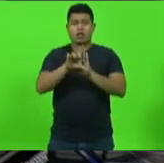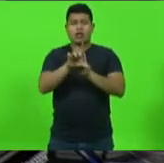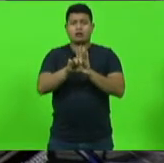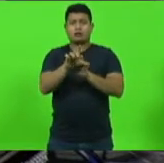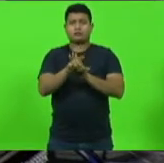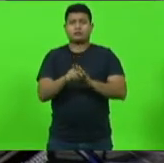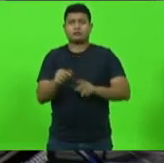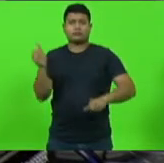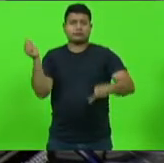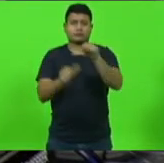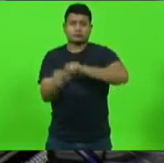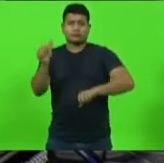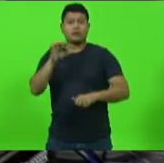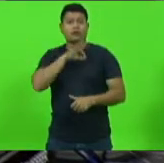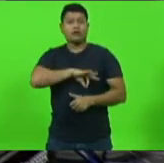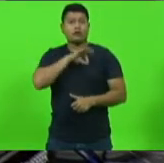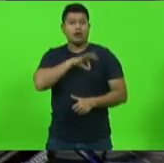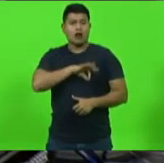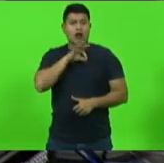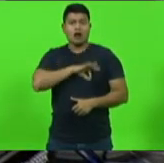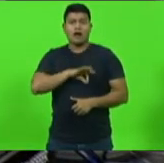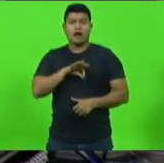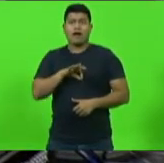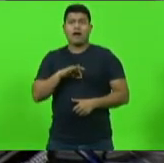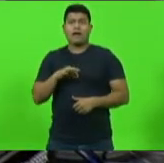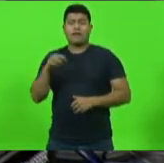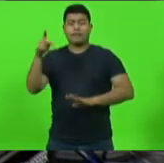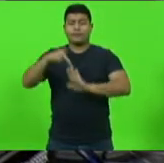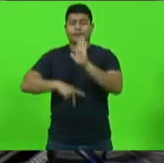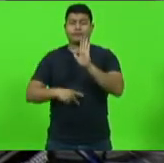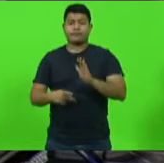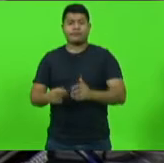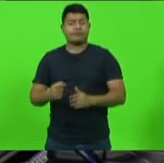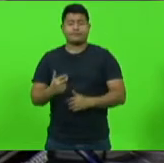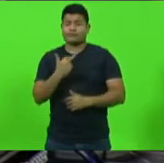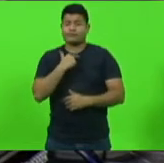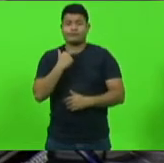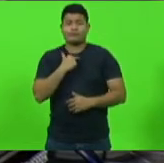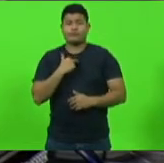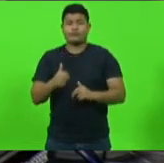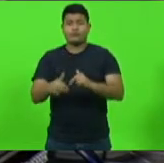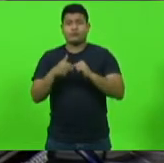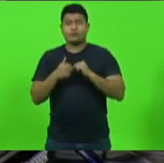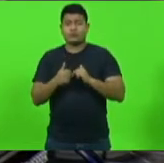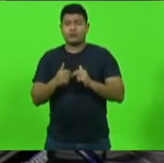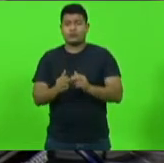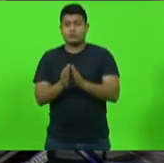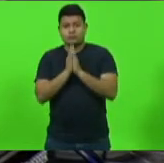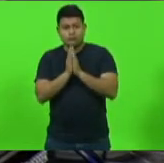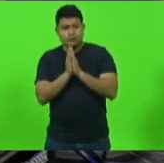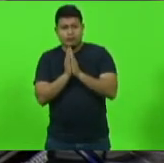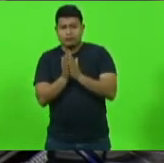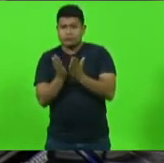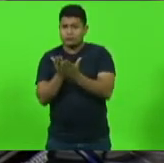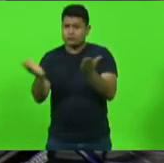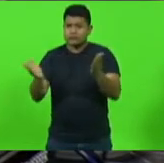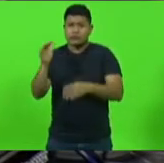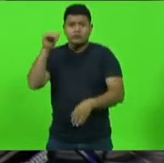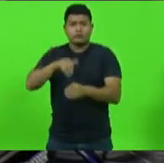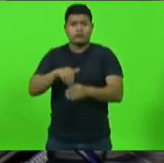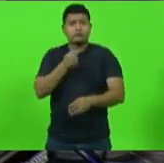na remuneração deste projeto. Portanto, eu quero pedir aqui o voto